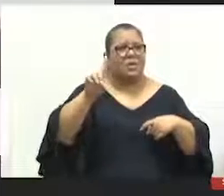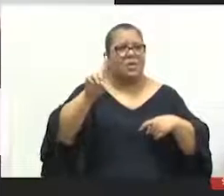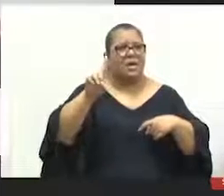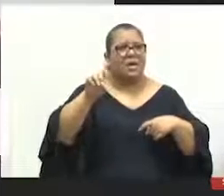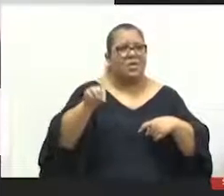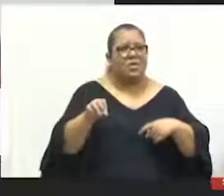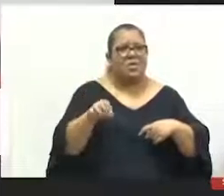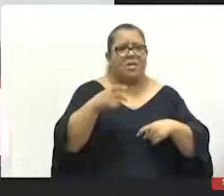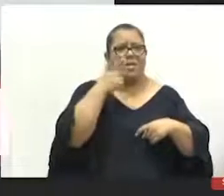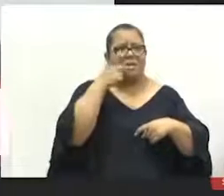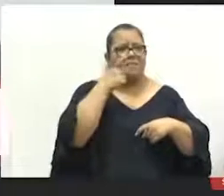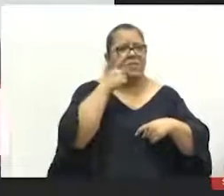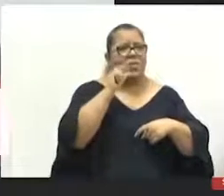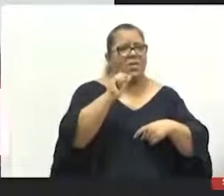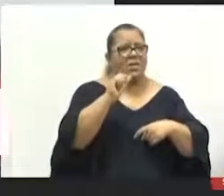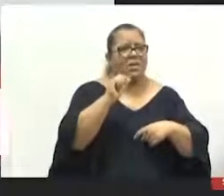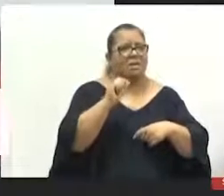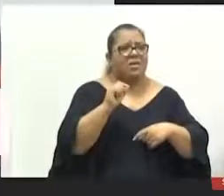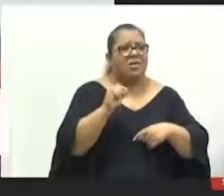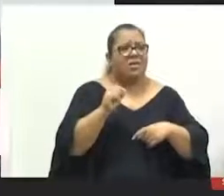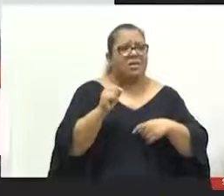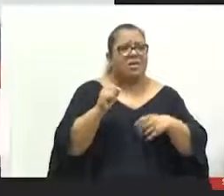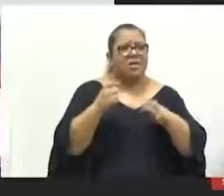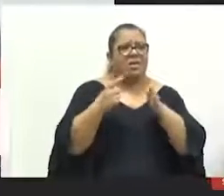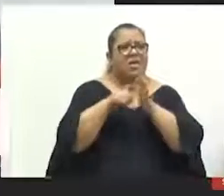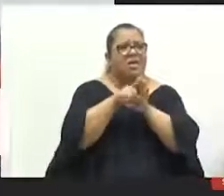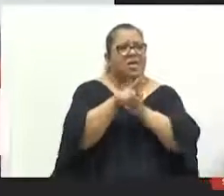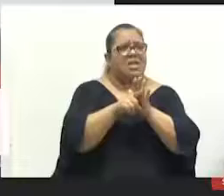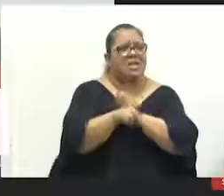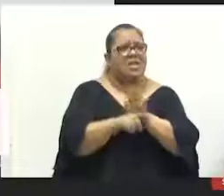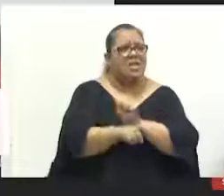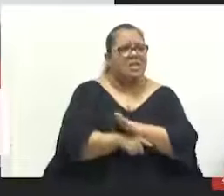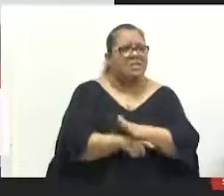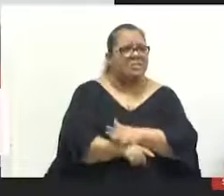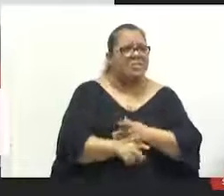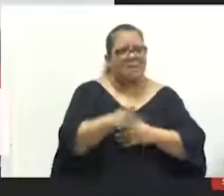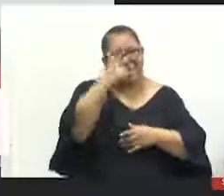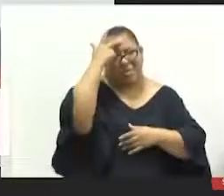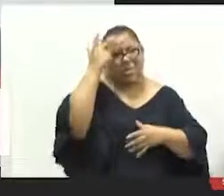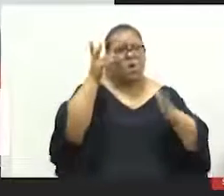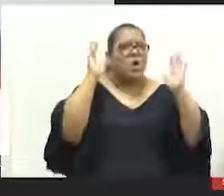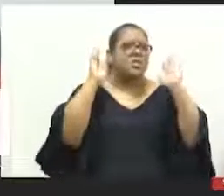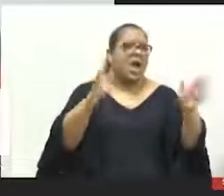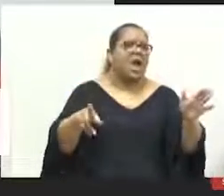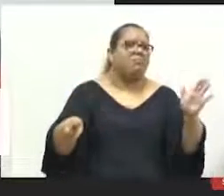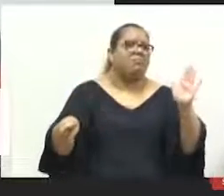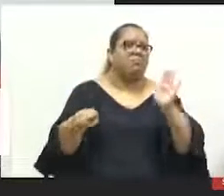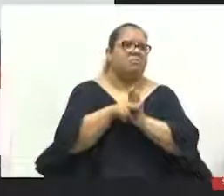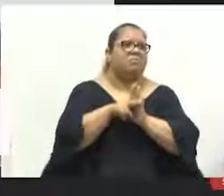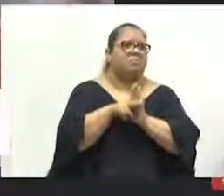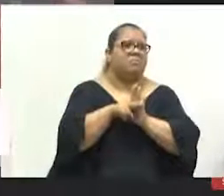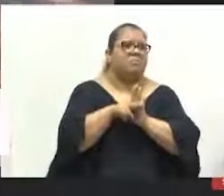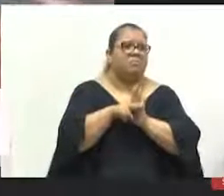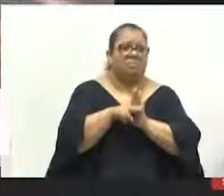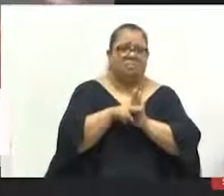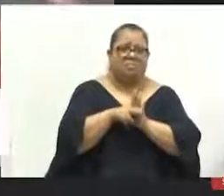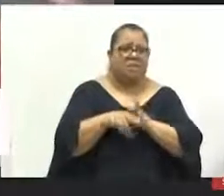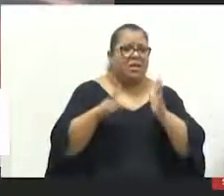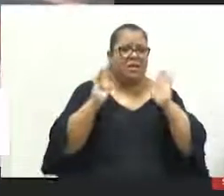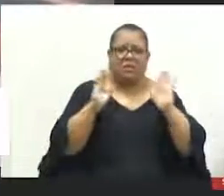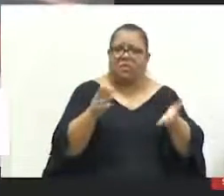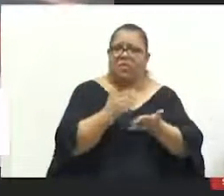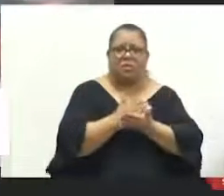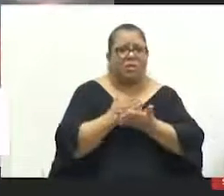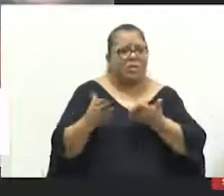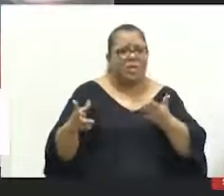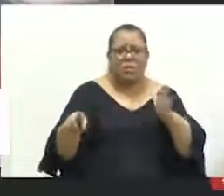raio-x, que é a situação dos exames para os pacientes que já estão, por exemplo, em processo de tratamento ou iniciando seu